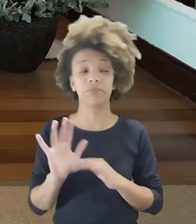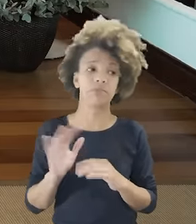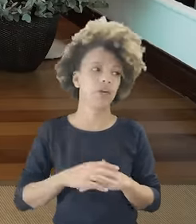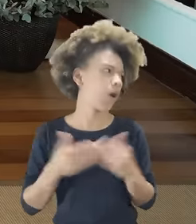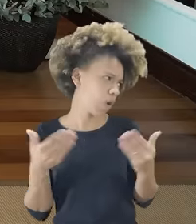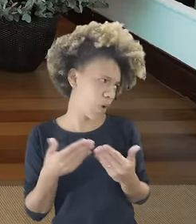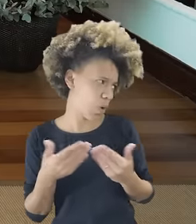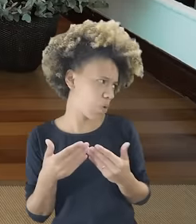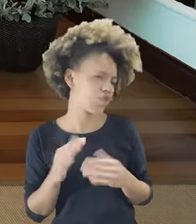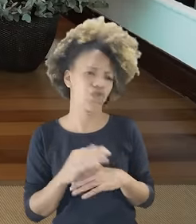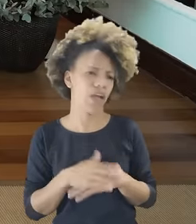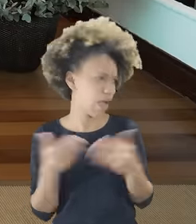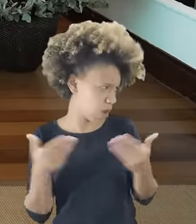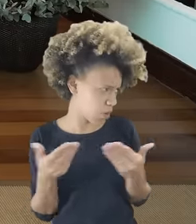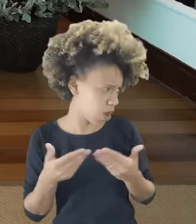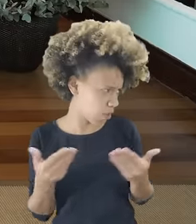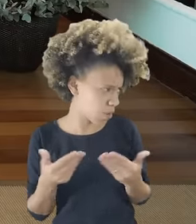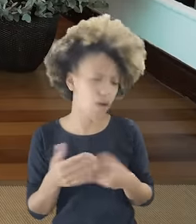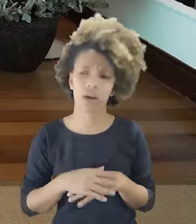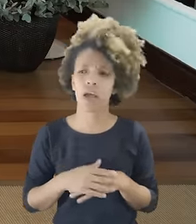portanto hoje não contemporâneo